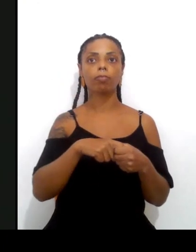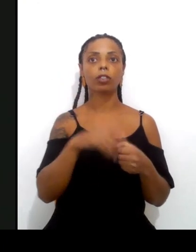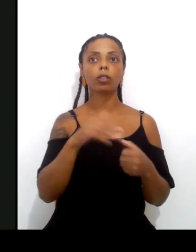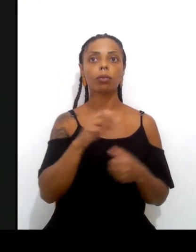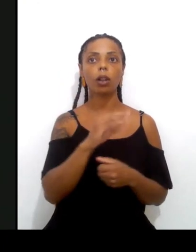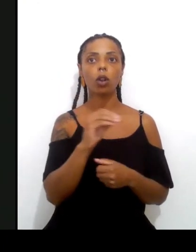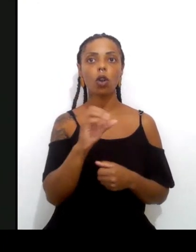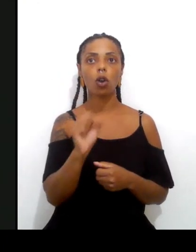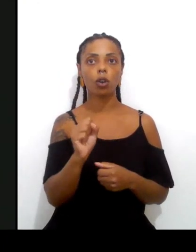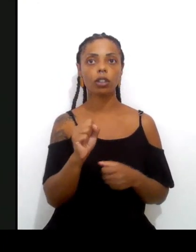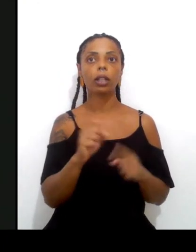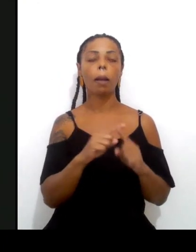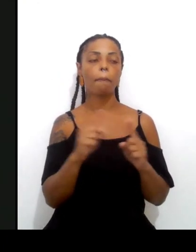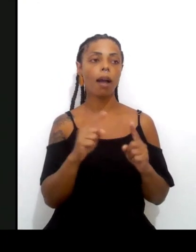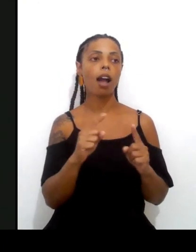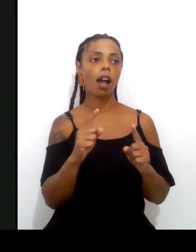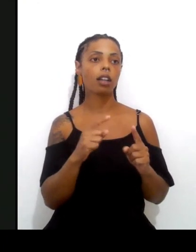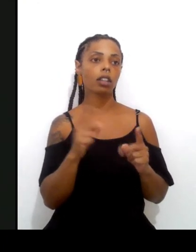destino para homens